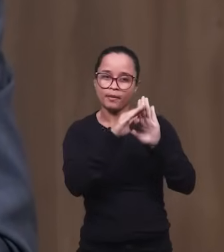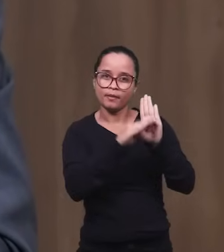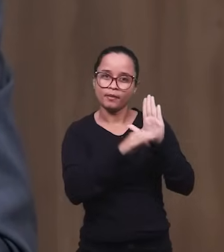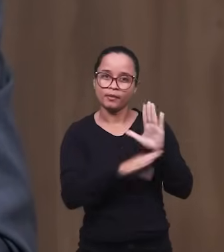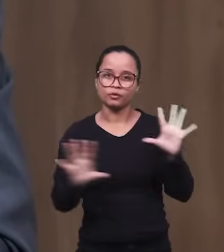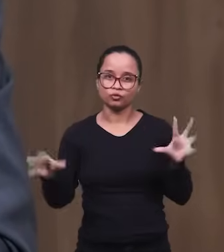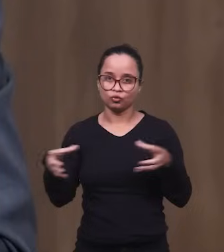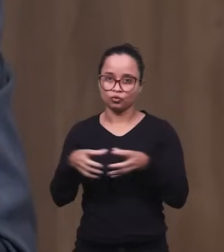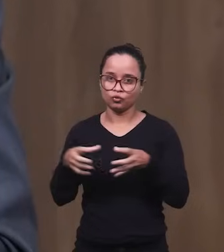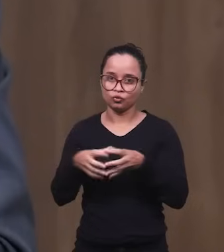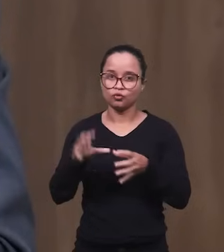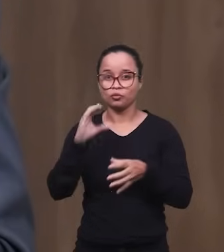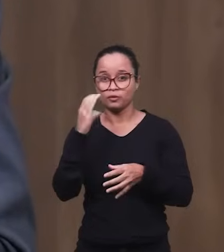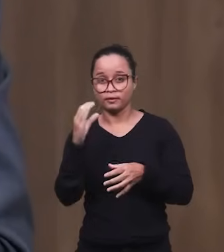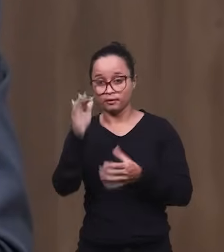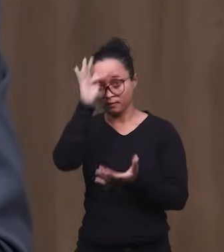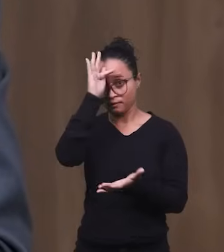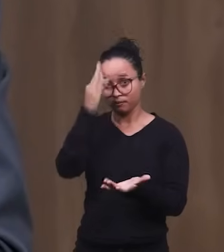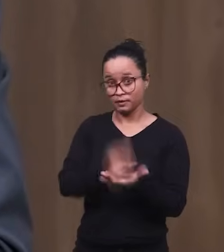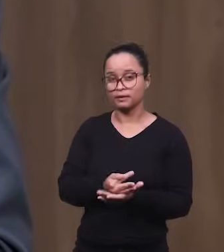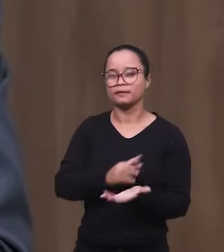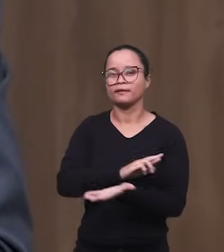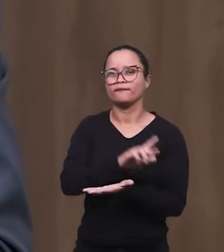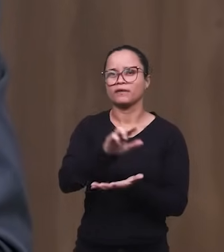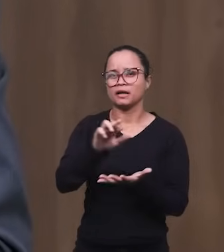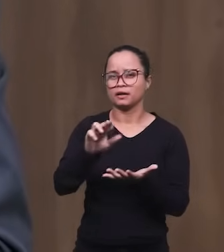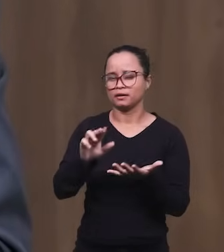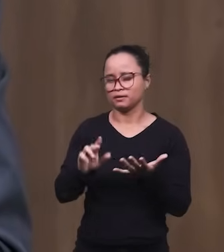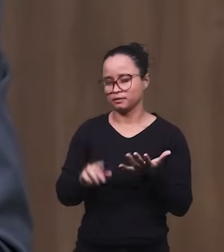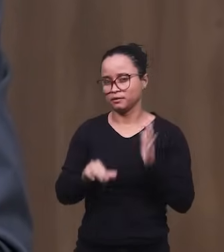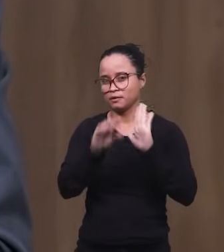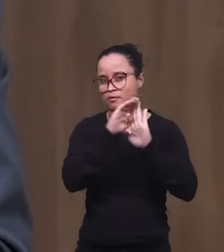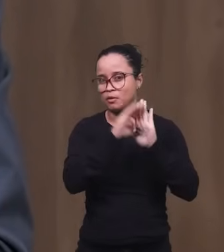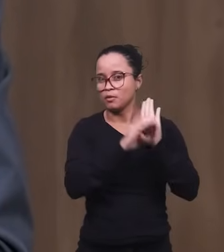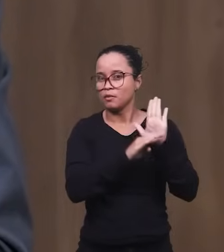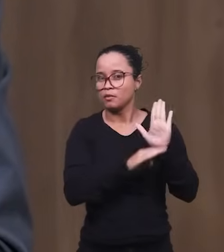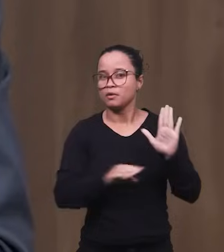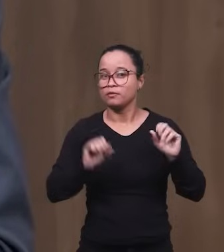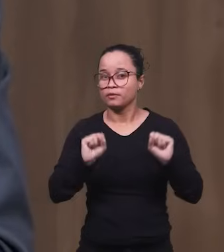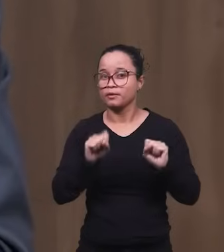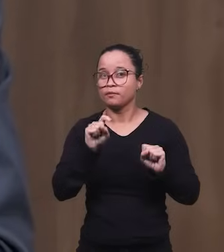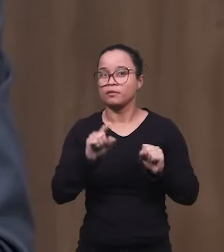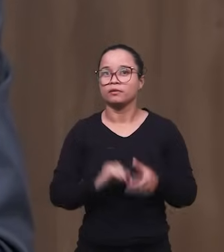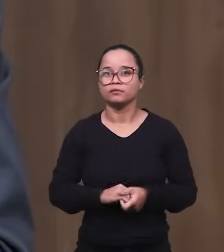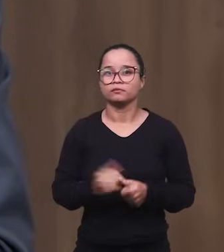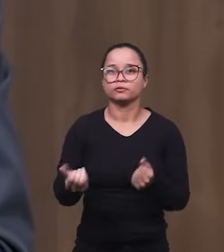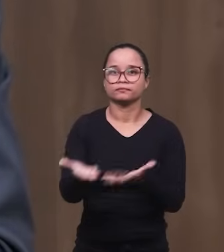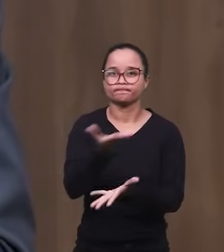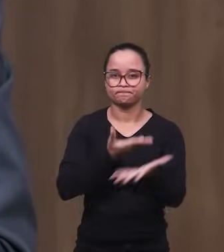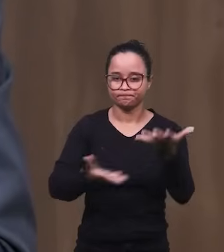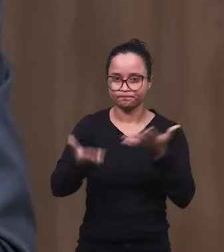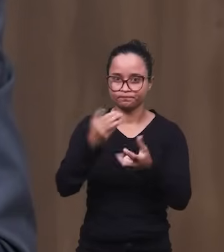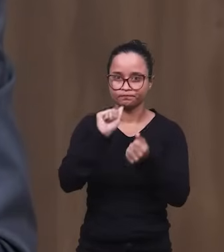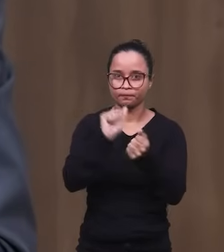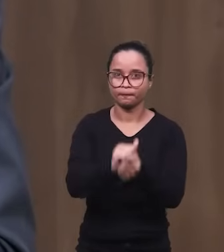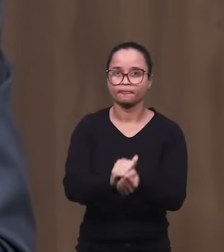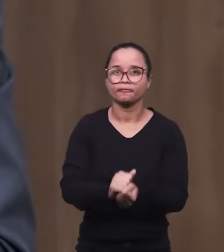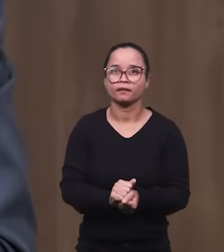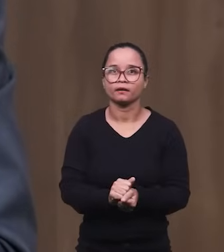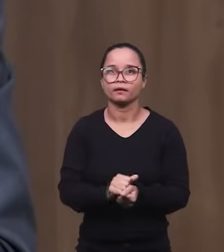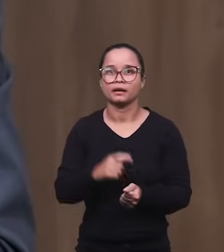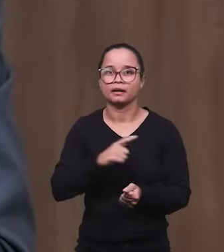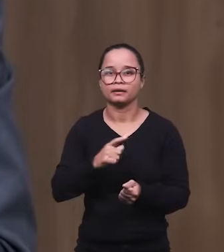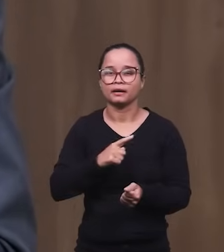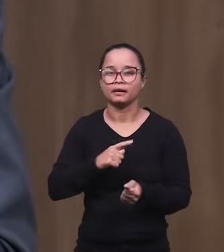playlist do grupo Ciência e Fé. Então, nós temos ali diversos episódios e você pode ter até a oportunidade de interagir conosco. Ali